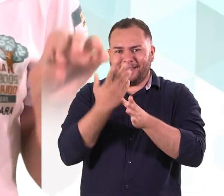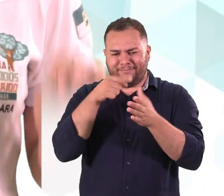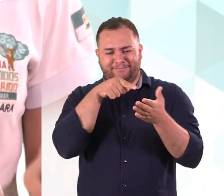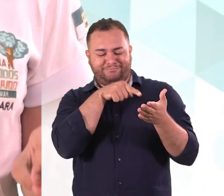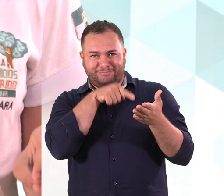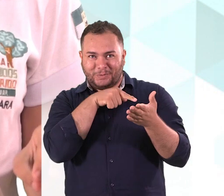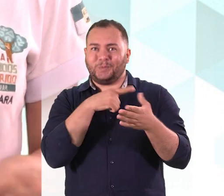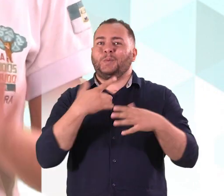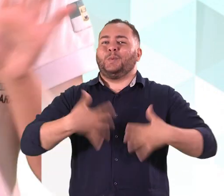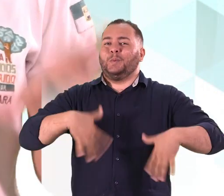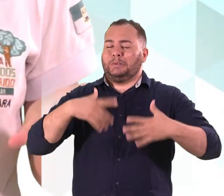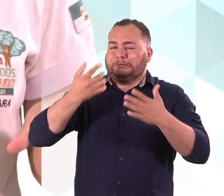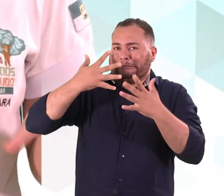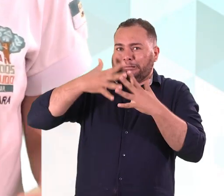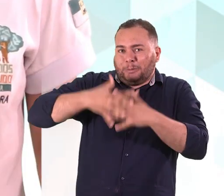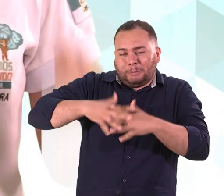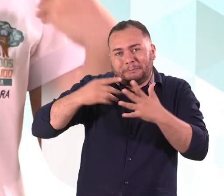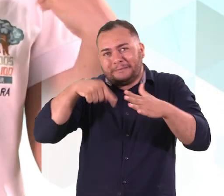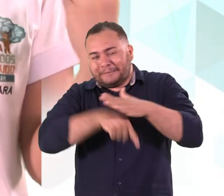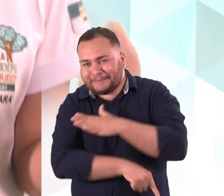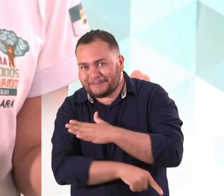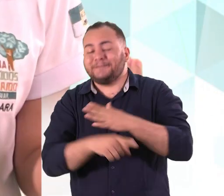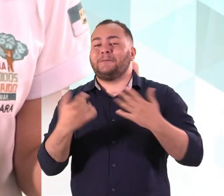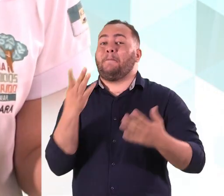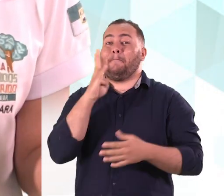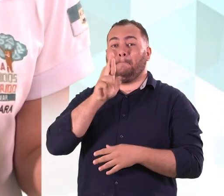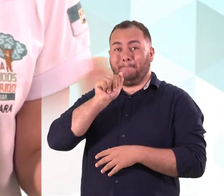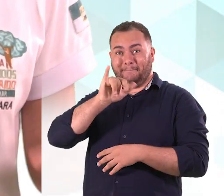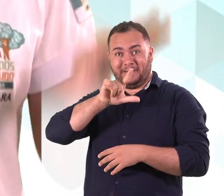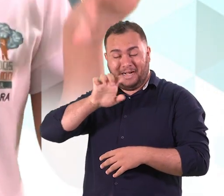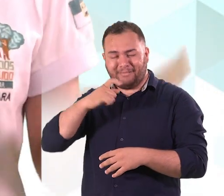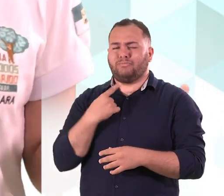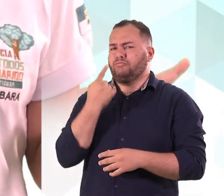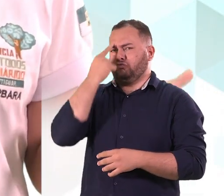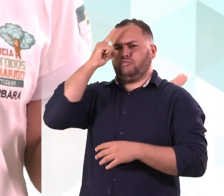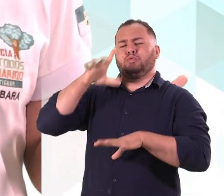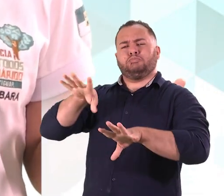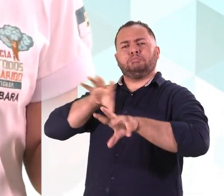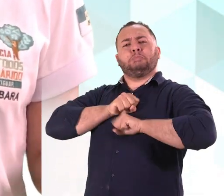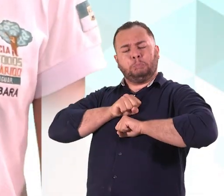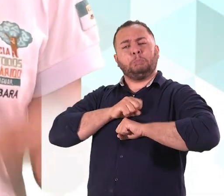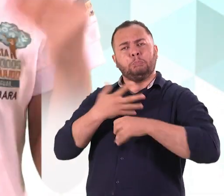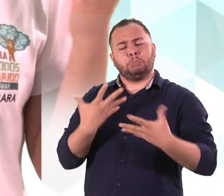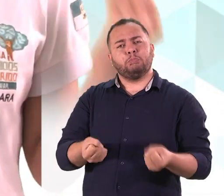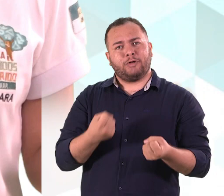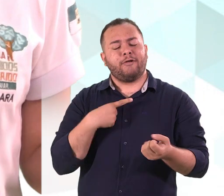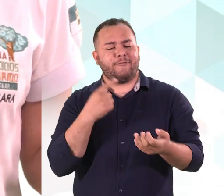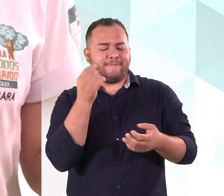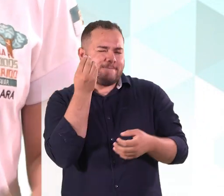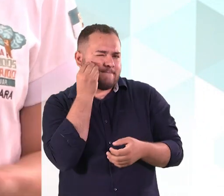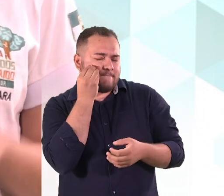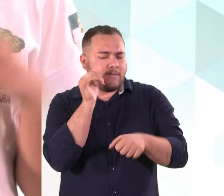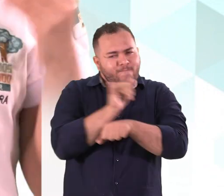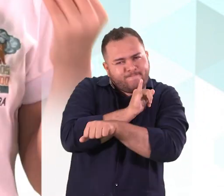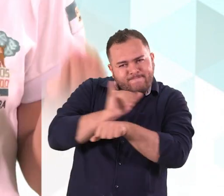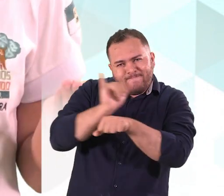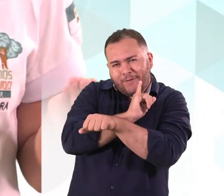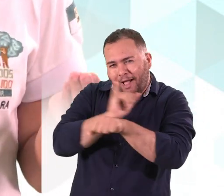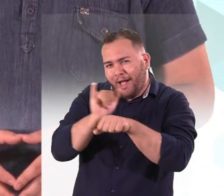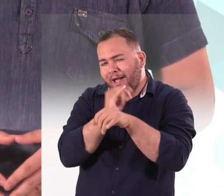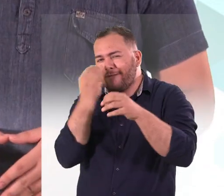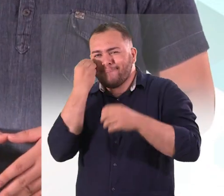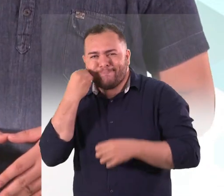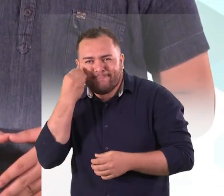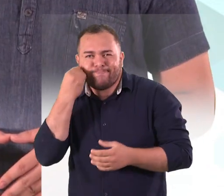bastante complexa mesmo assim o brasil sentiu se inspirado e na sua adolescência decidiu realizar alguns experimentos